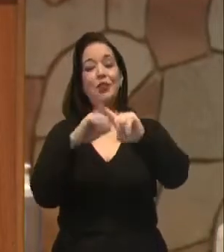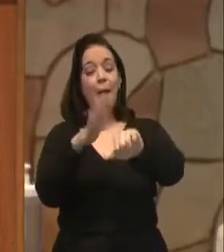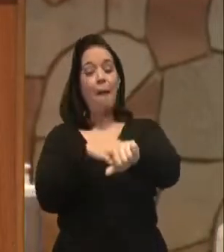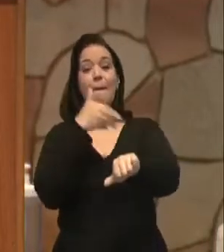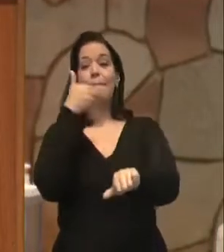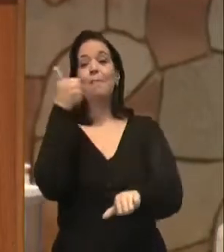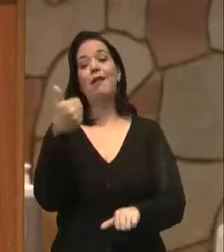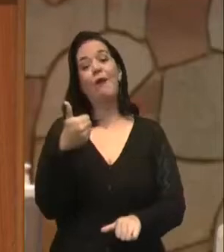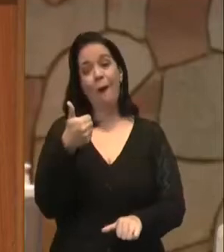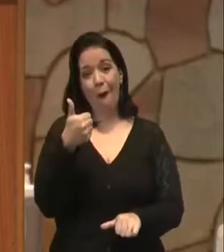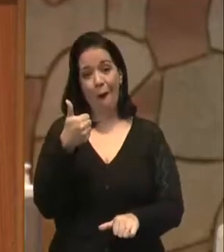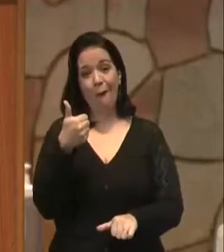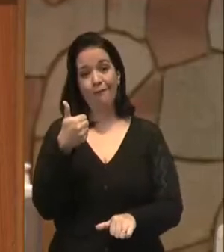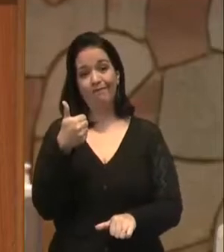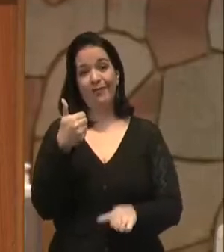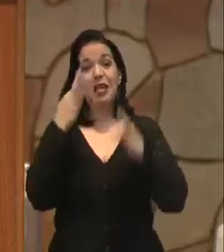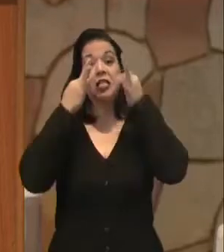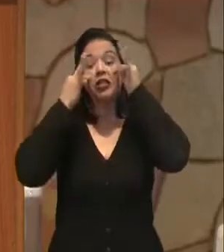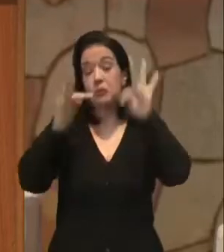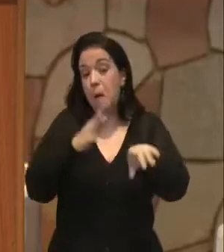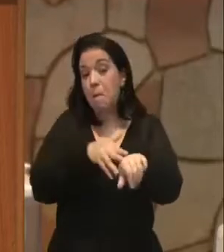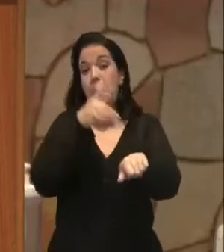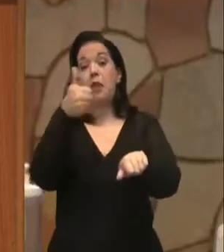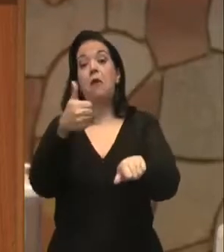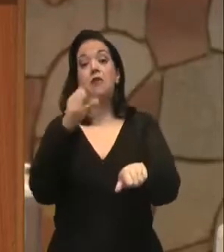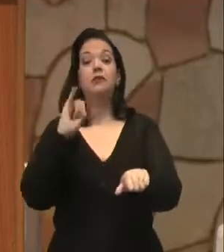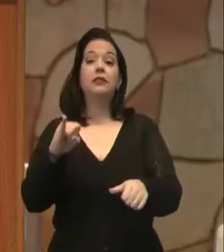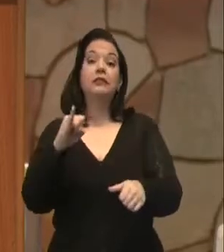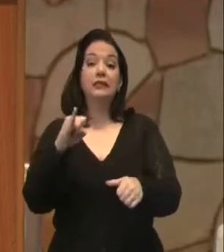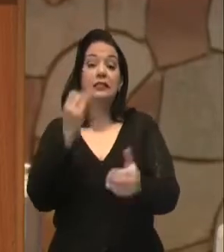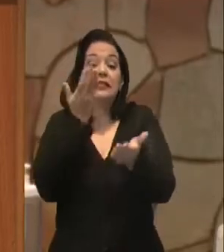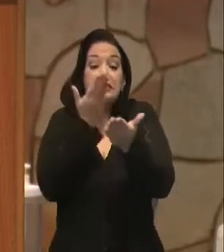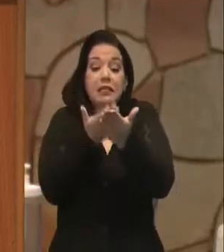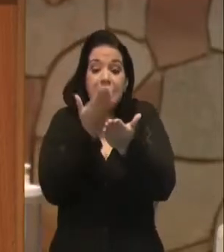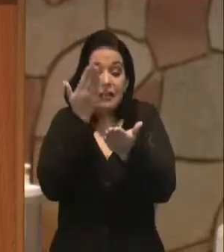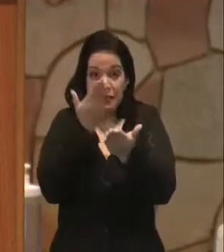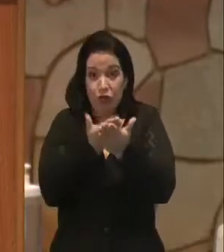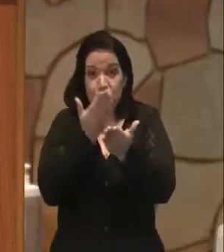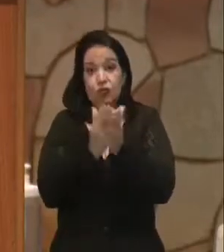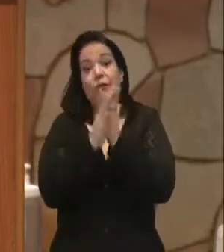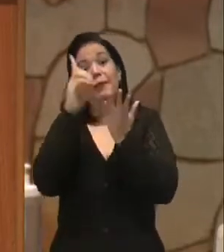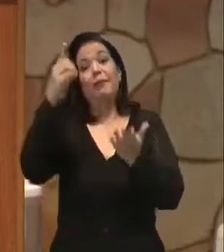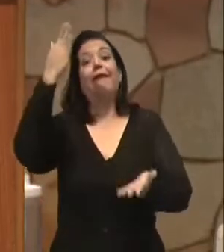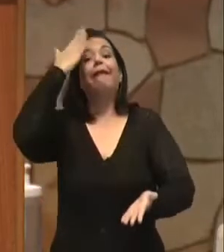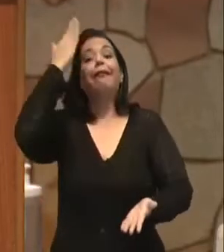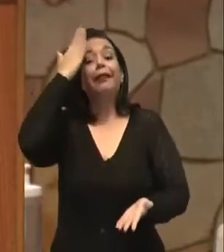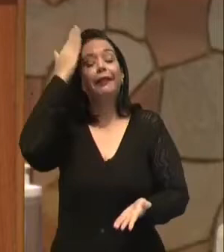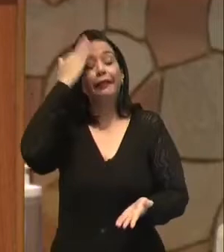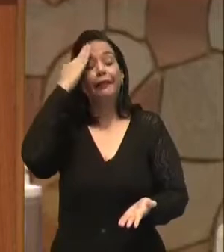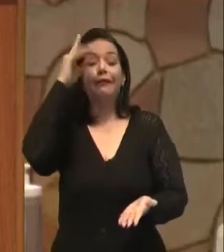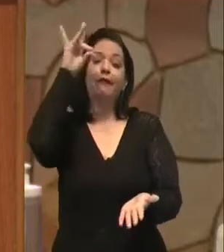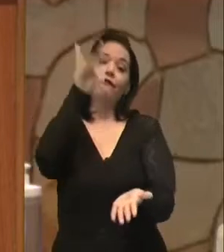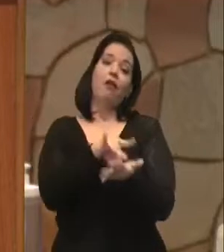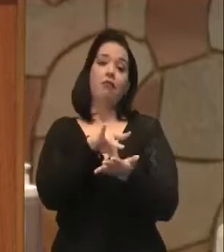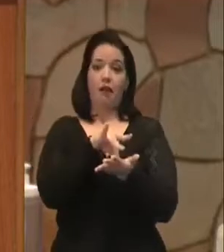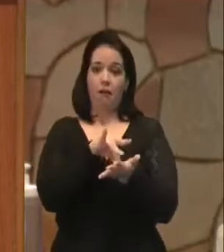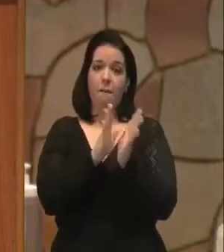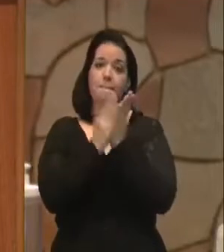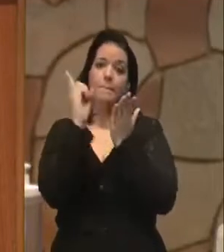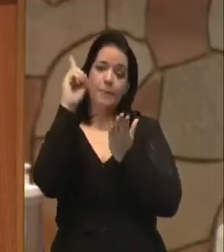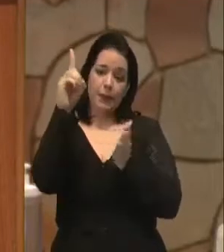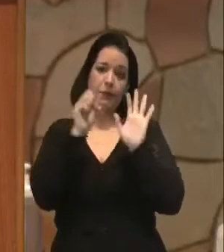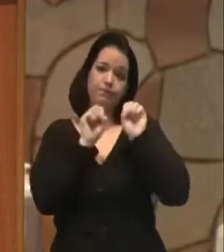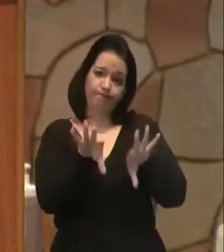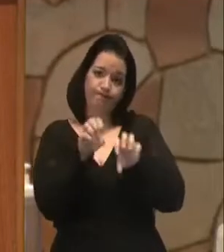impactante, se nós compreendêssemos e se compreendermos essas verdades que já